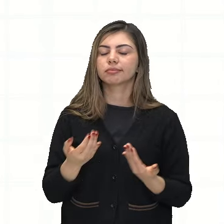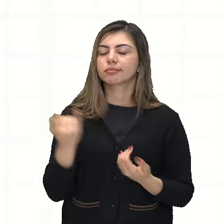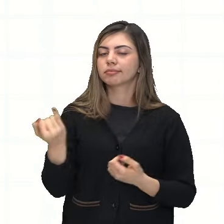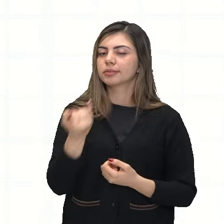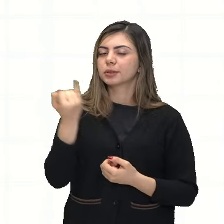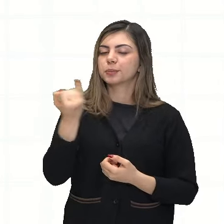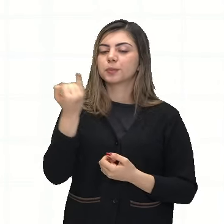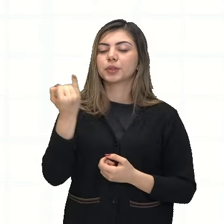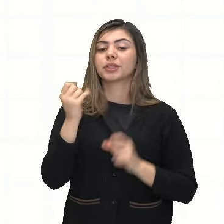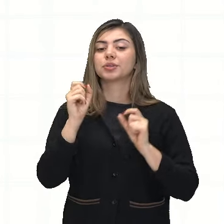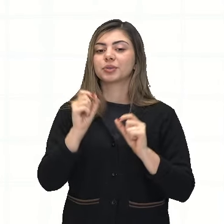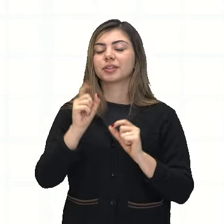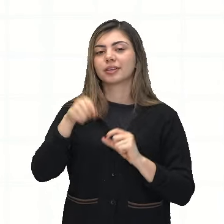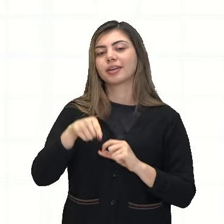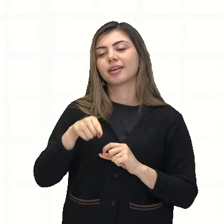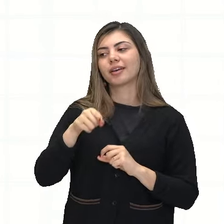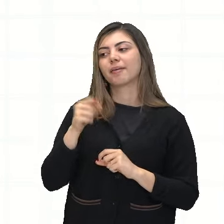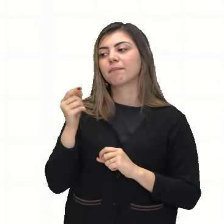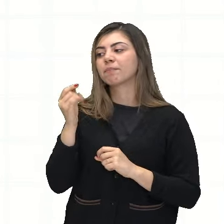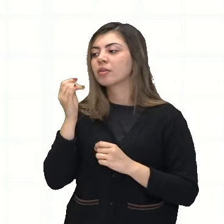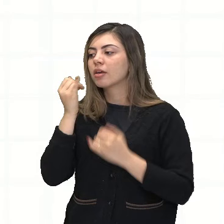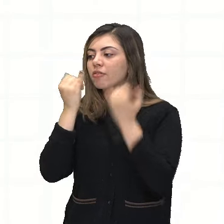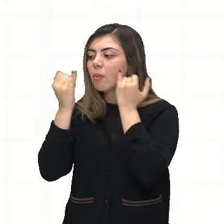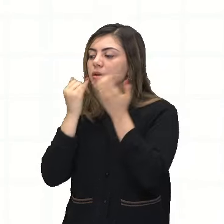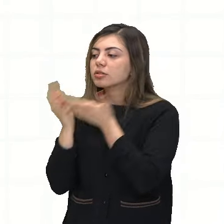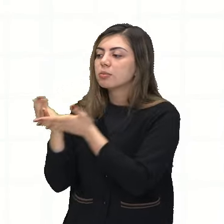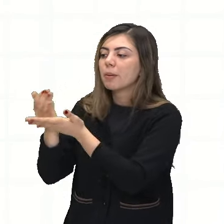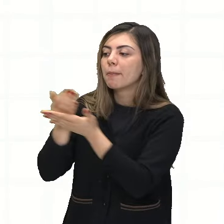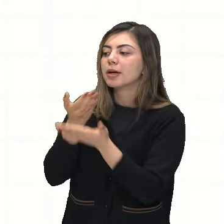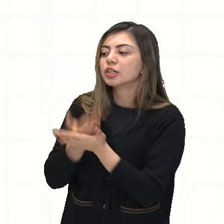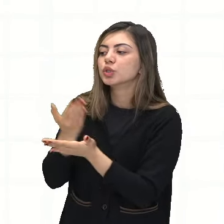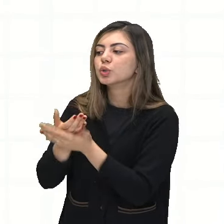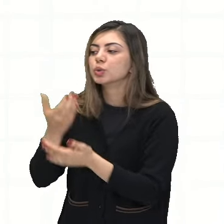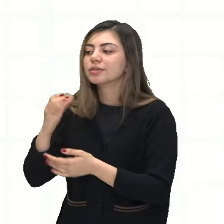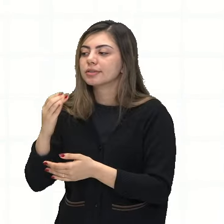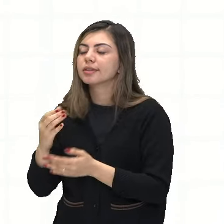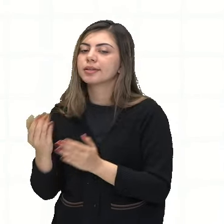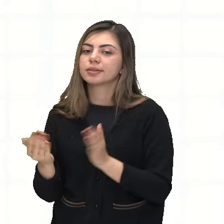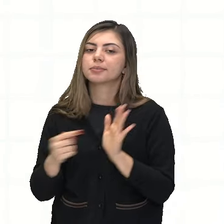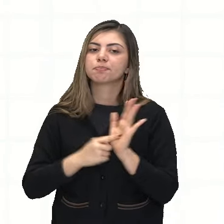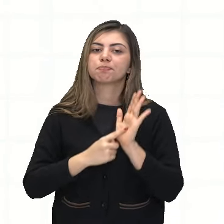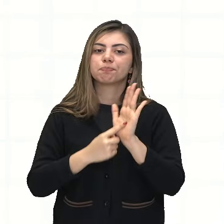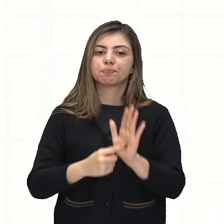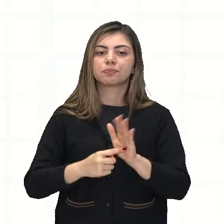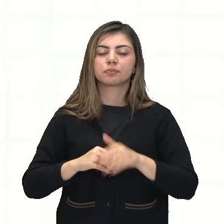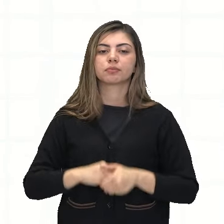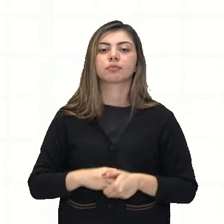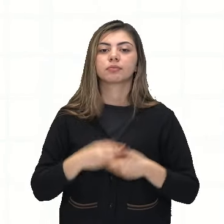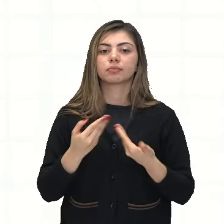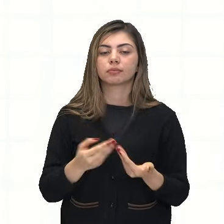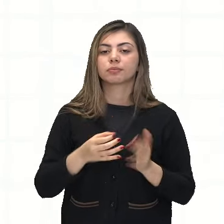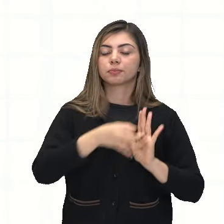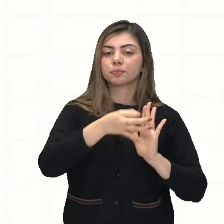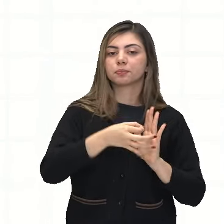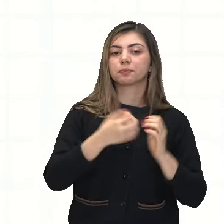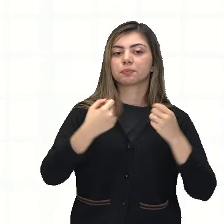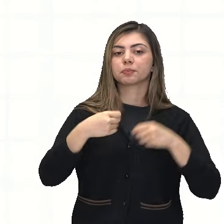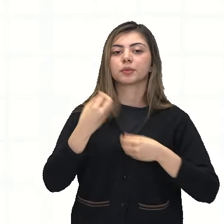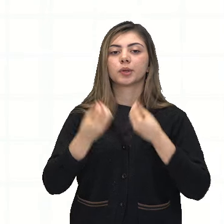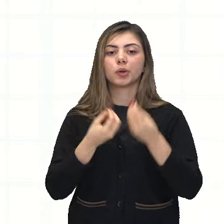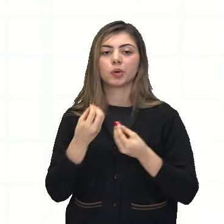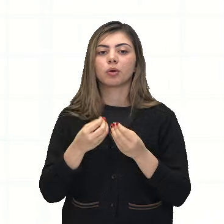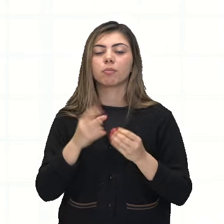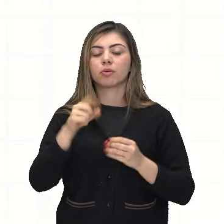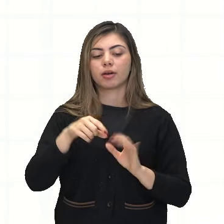sempre preciso usar evidências estudos científicos cada argumento deve ser desenvolvido em